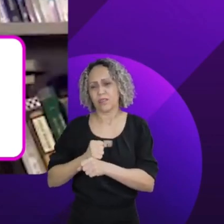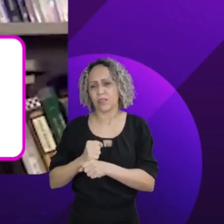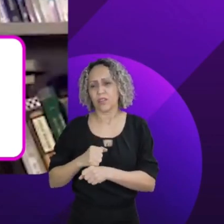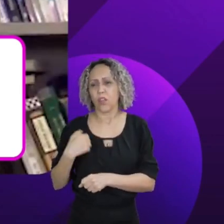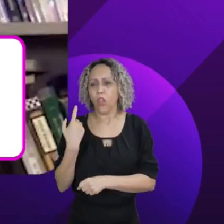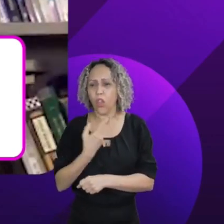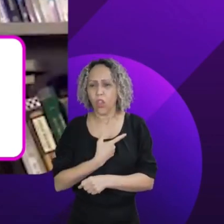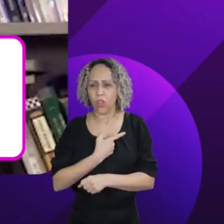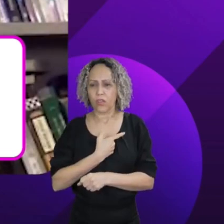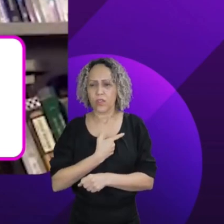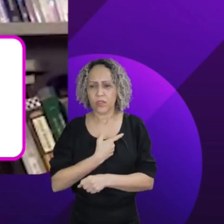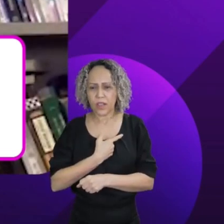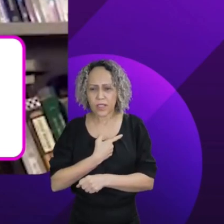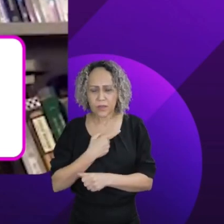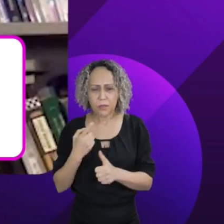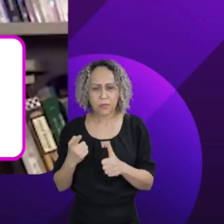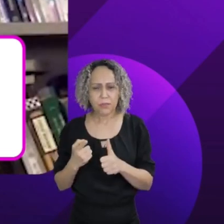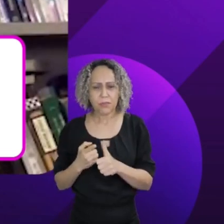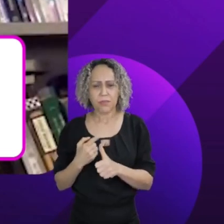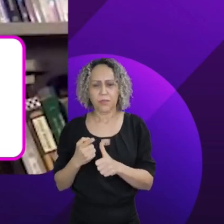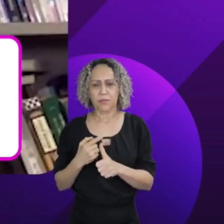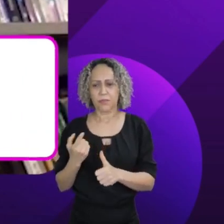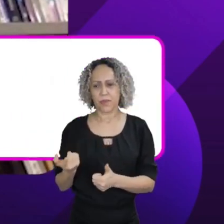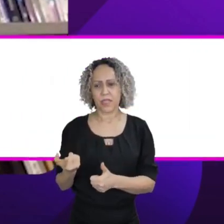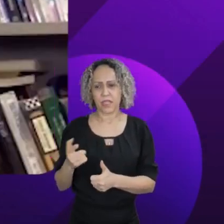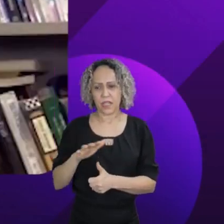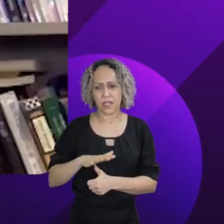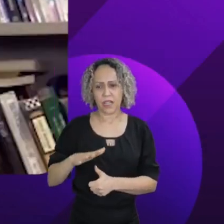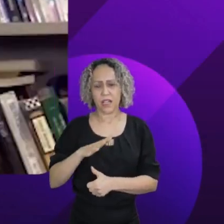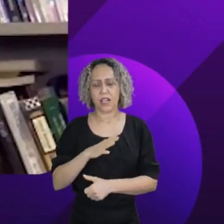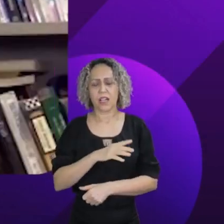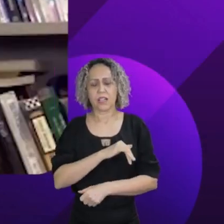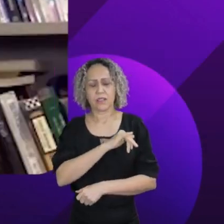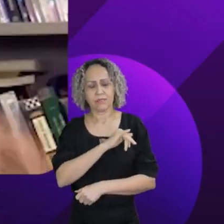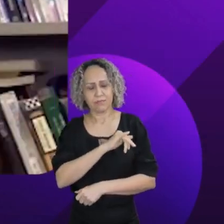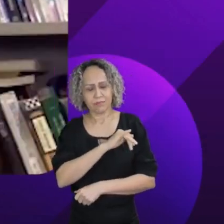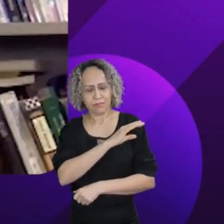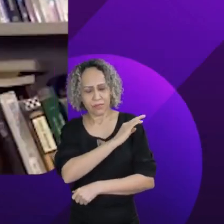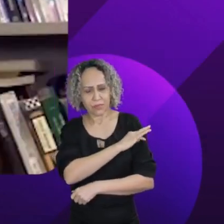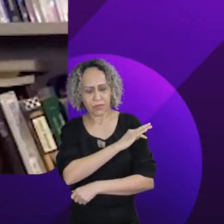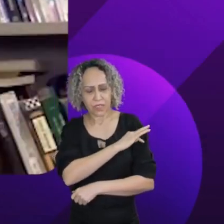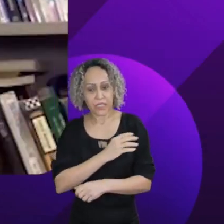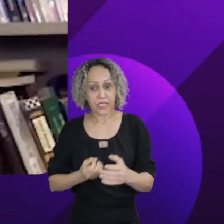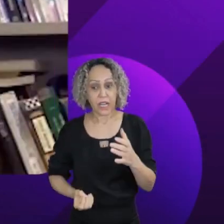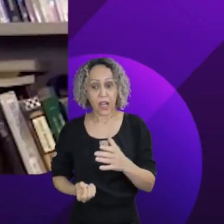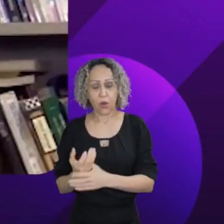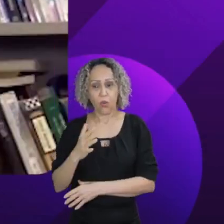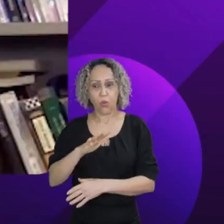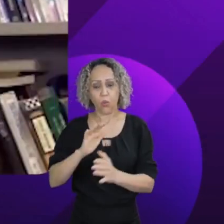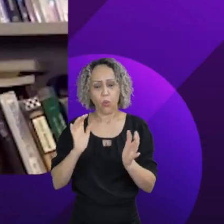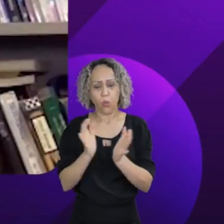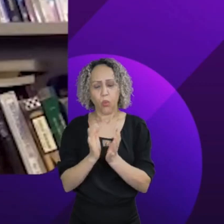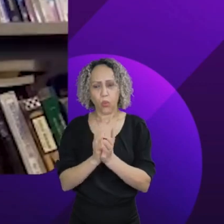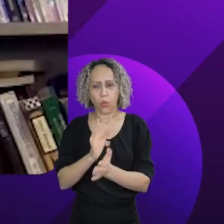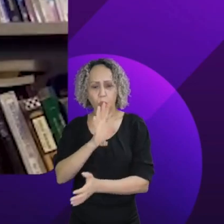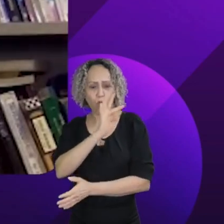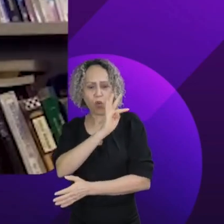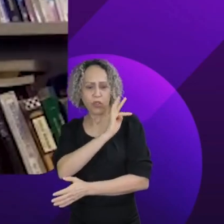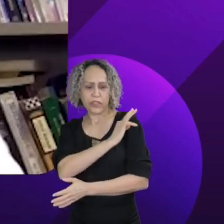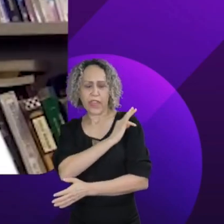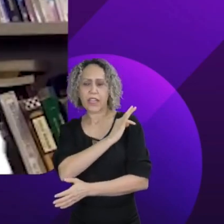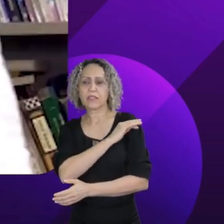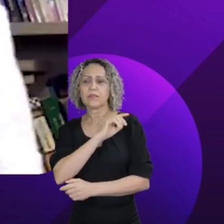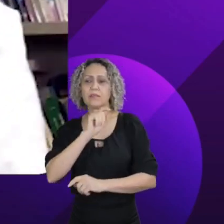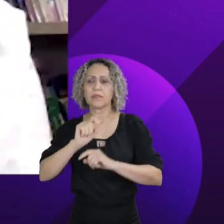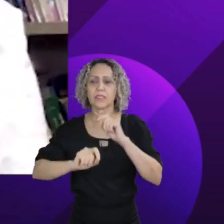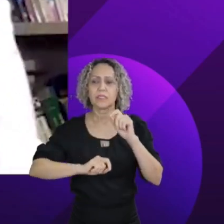que houve na nossa sociedade. A criação dessa área, ela possibilitou